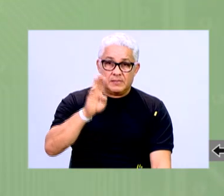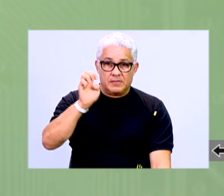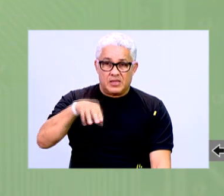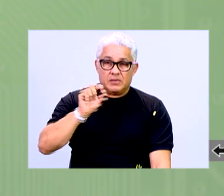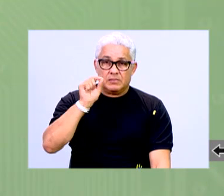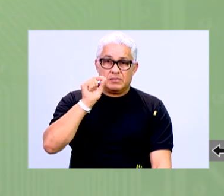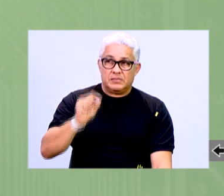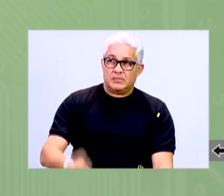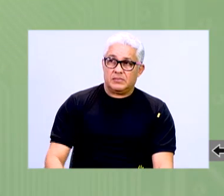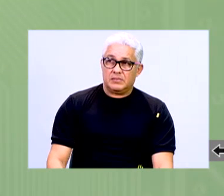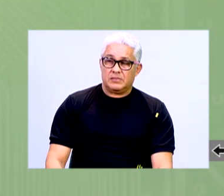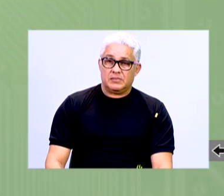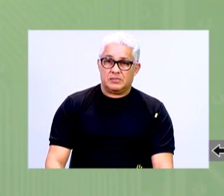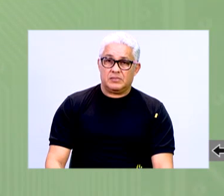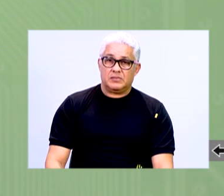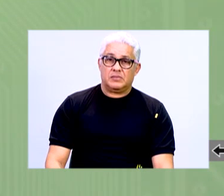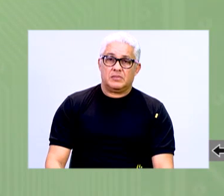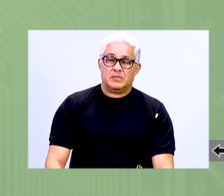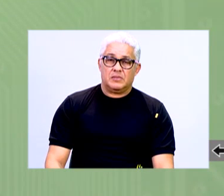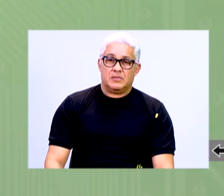quais são os papéis